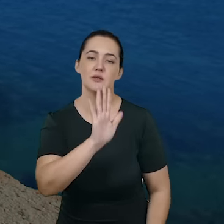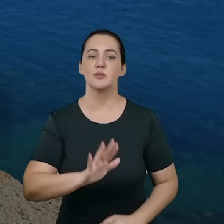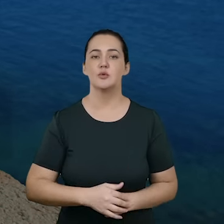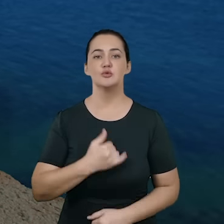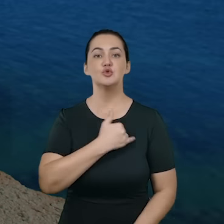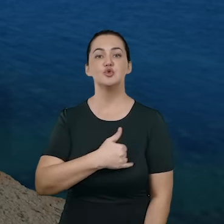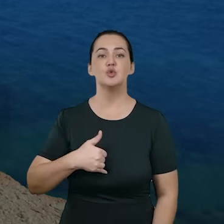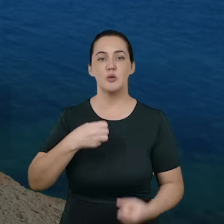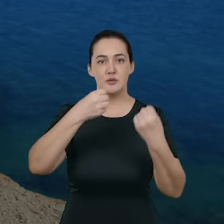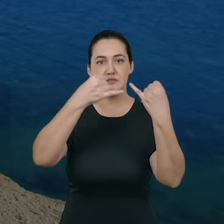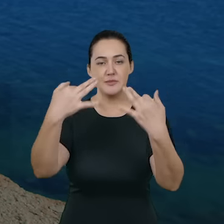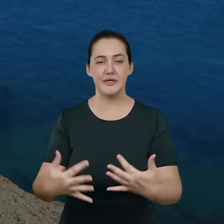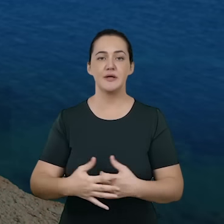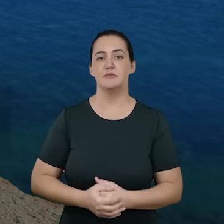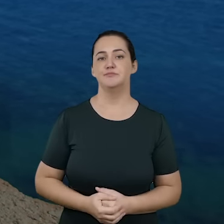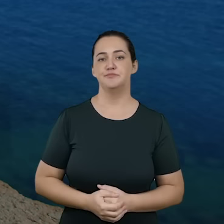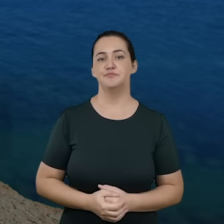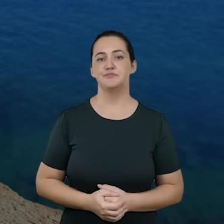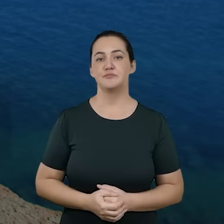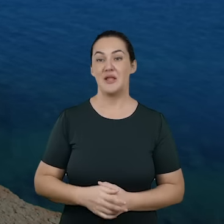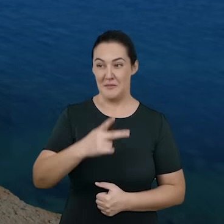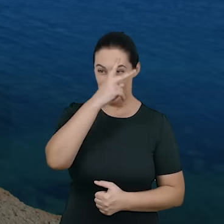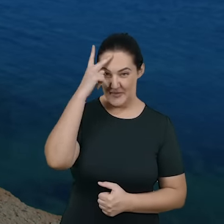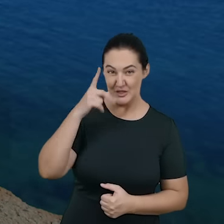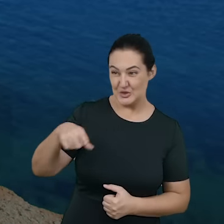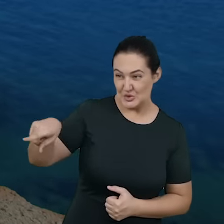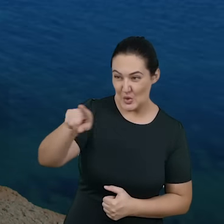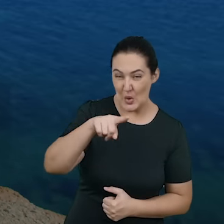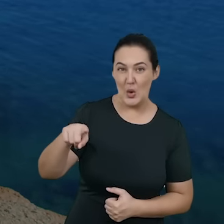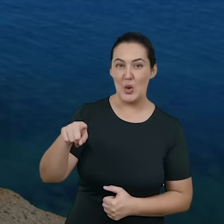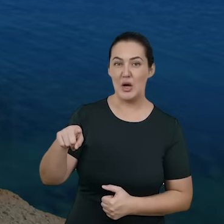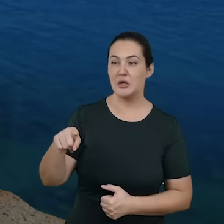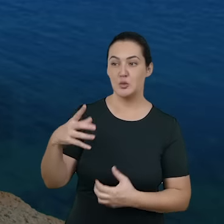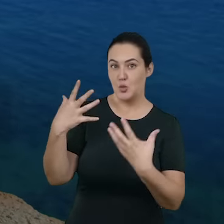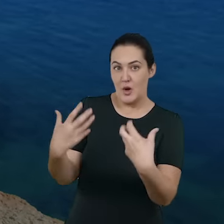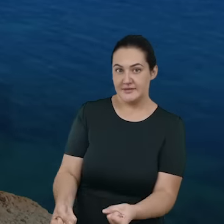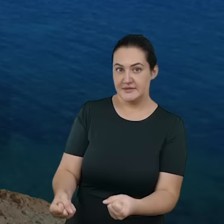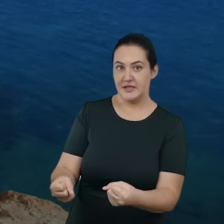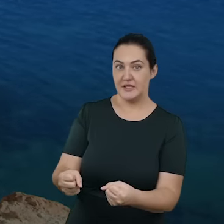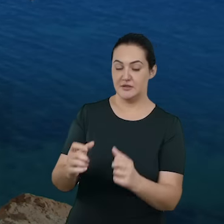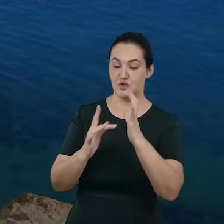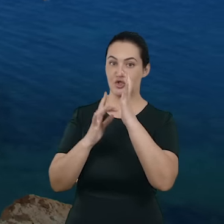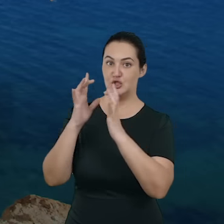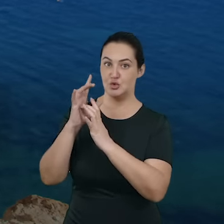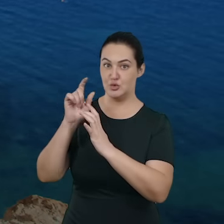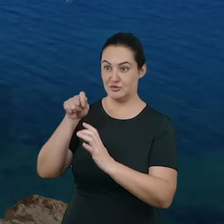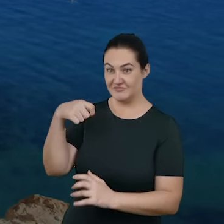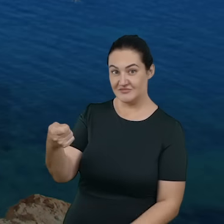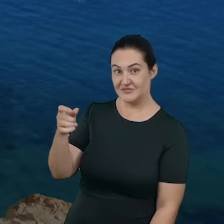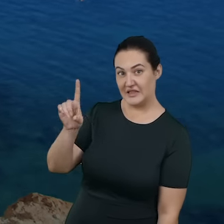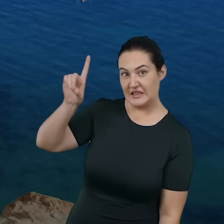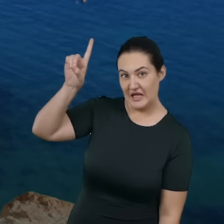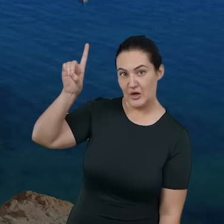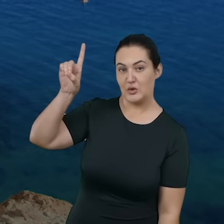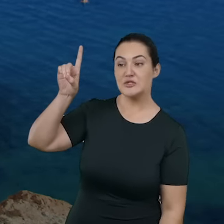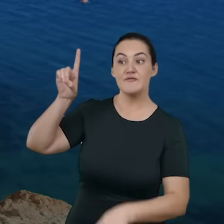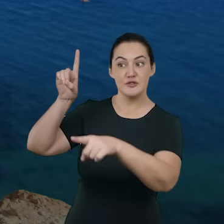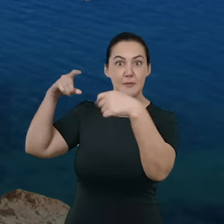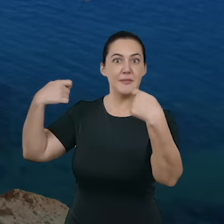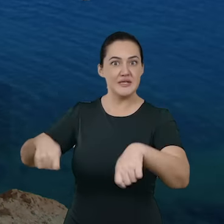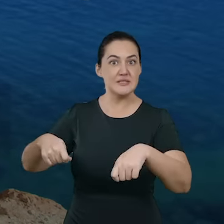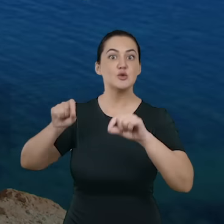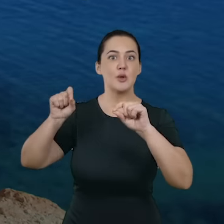João também poderia dizer àqueles que negam a divindade de Jesus que liguem o